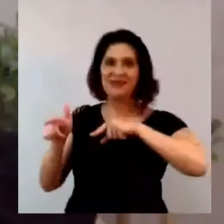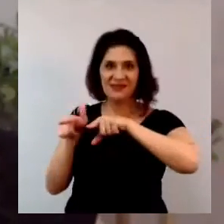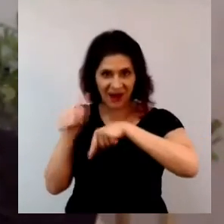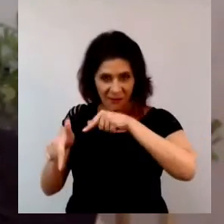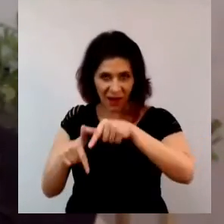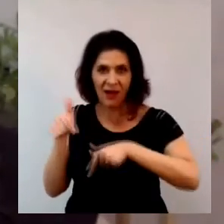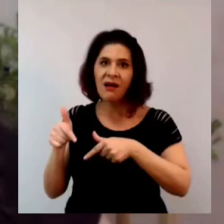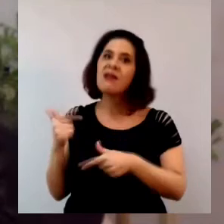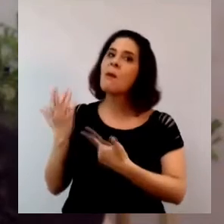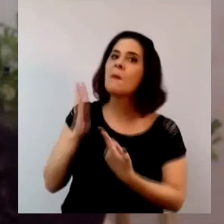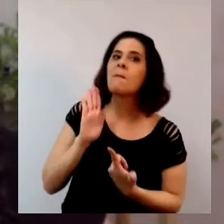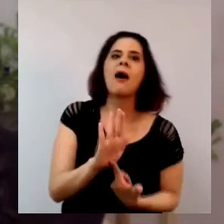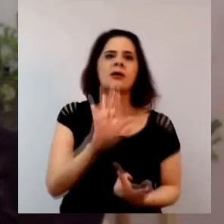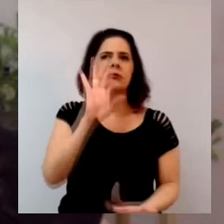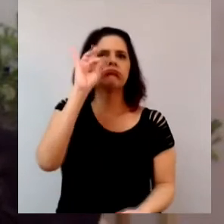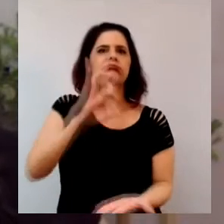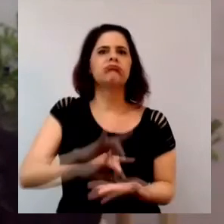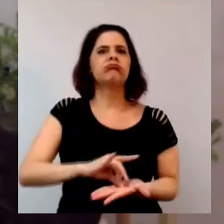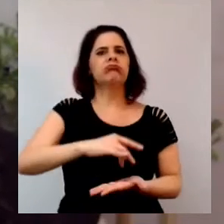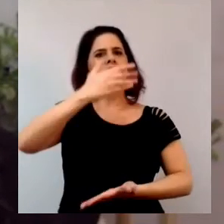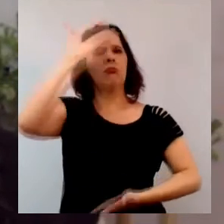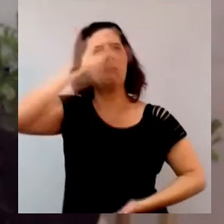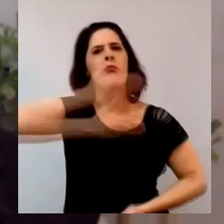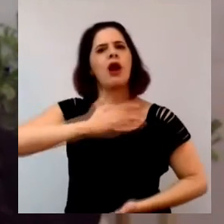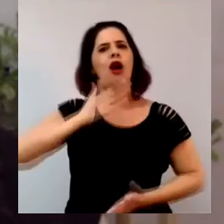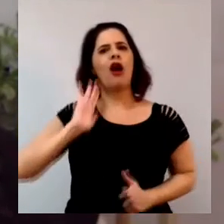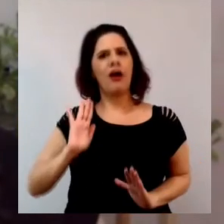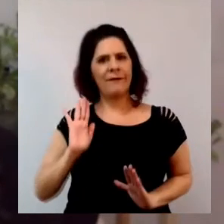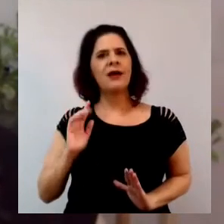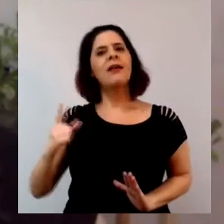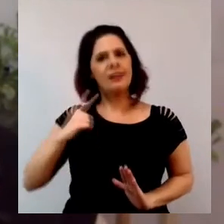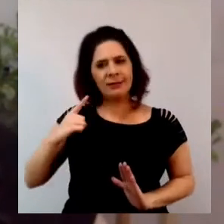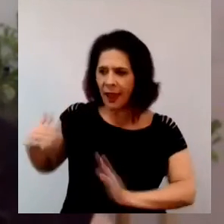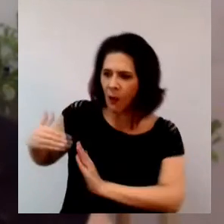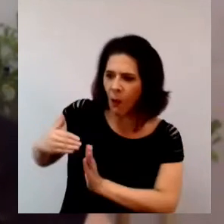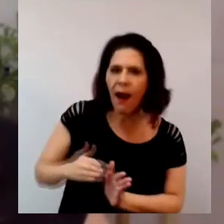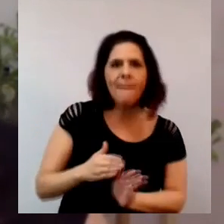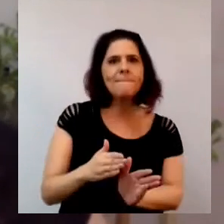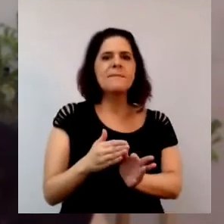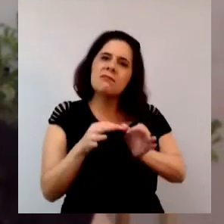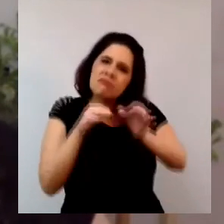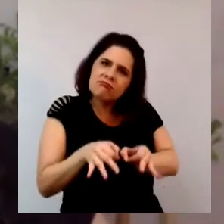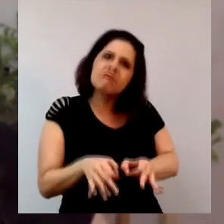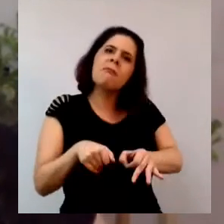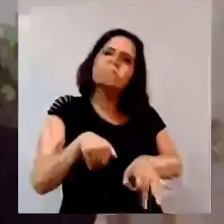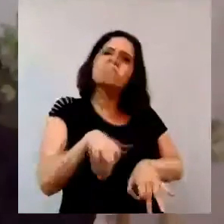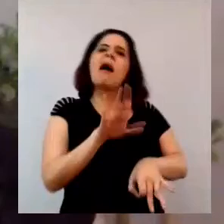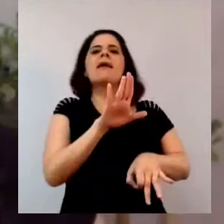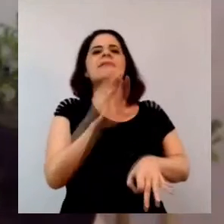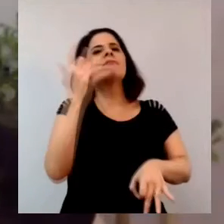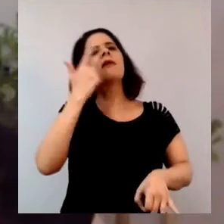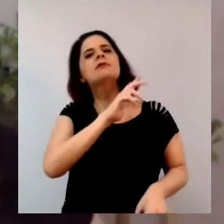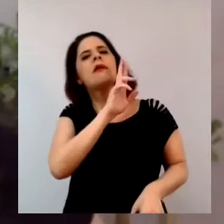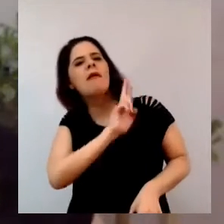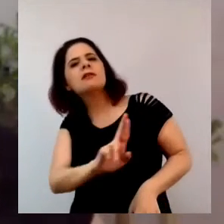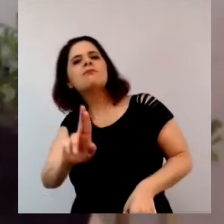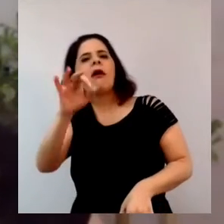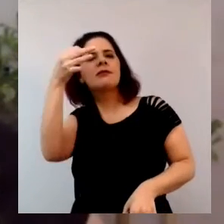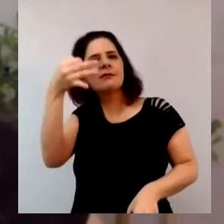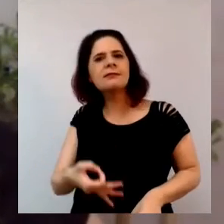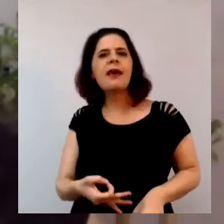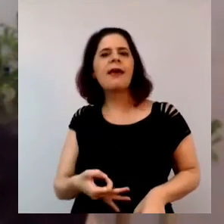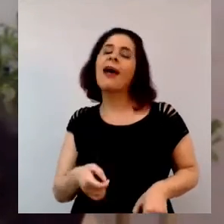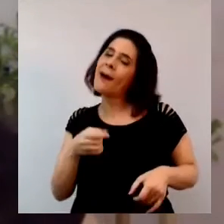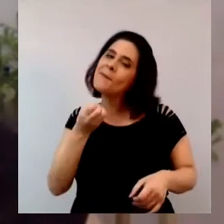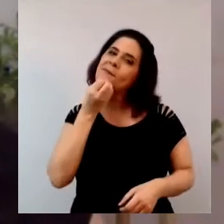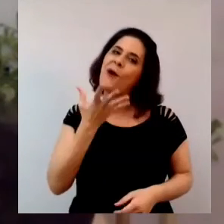pelo menos traz um caminho mais criterioso para um resultado, é muito bom. Então, está sendo realmente uma troca,